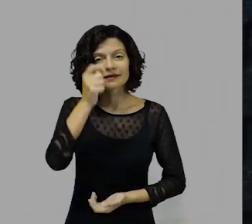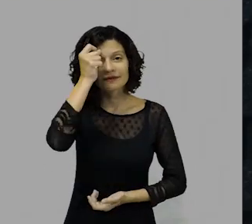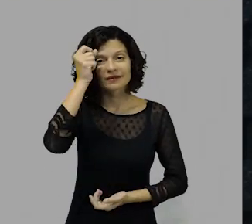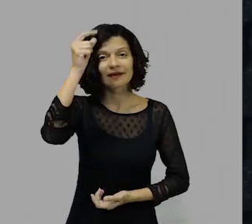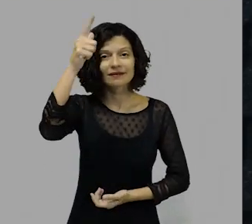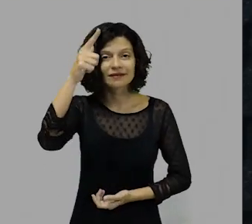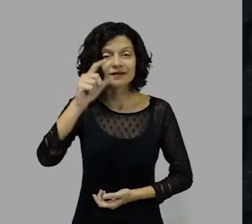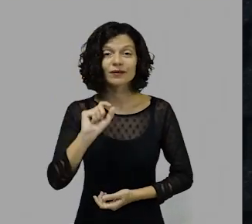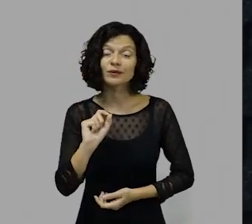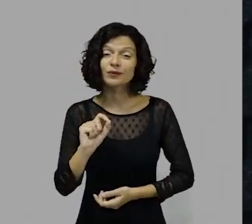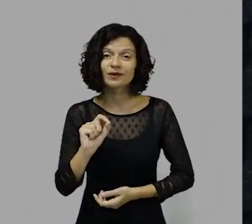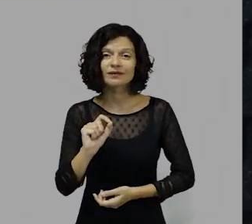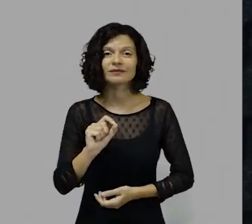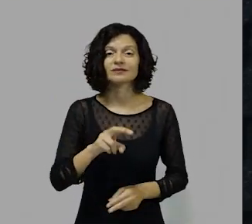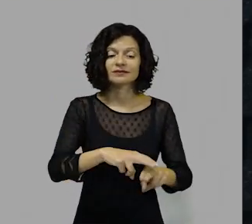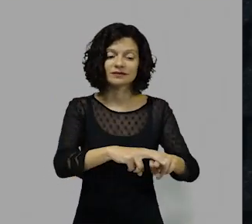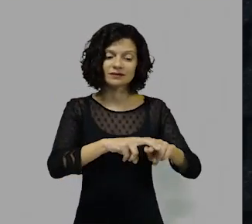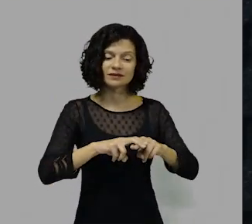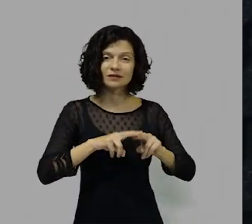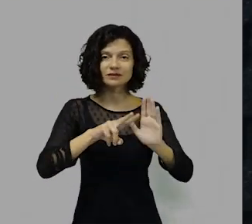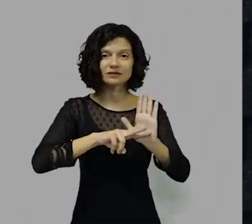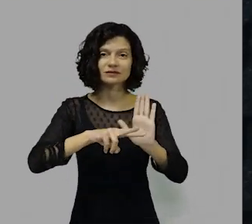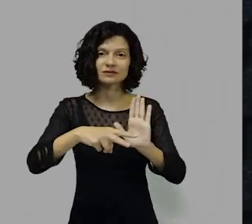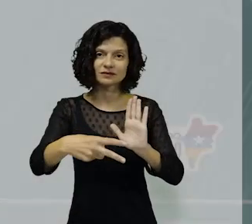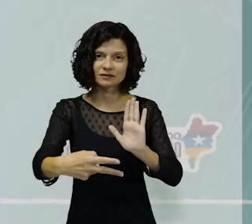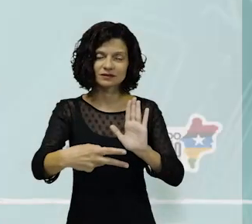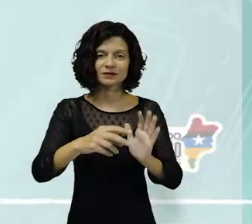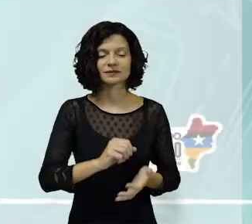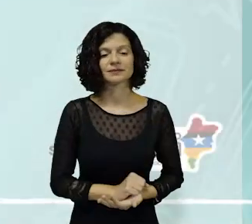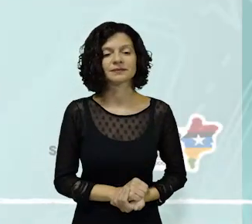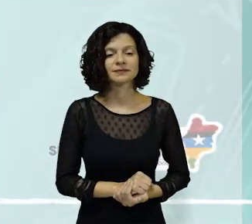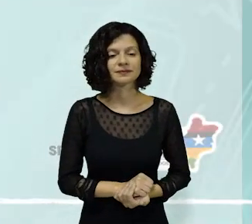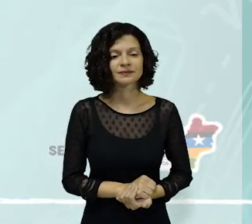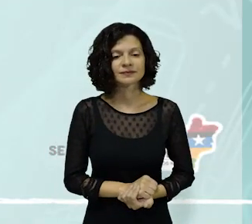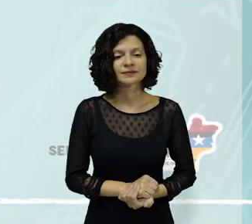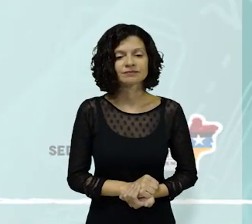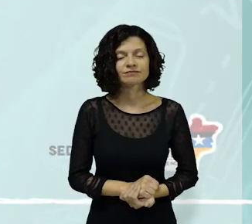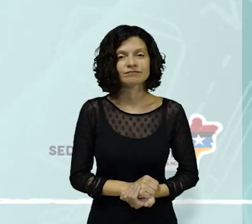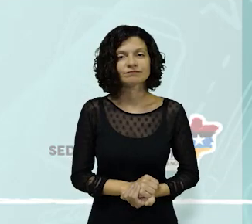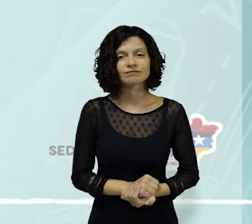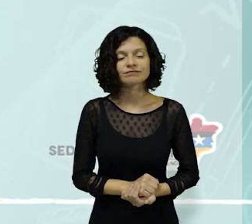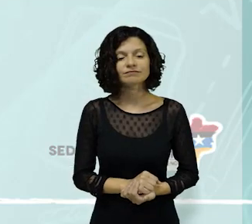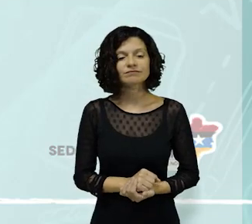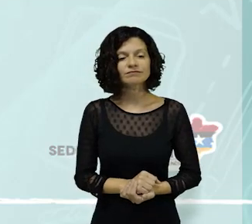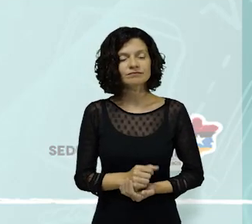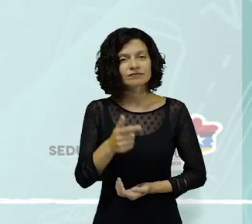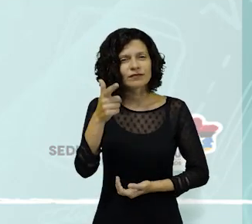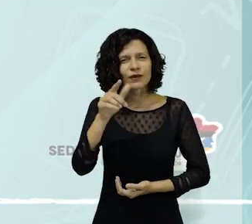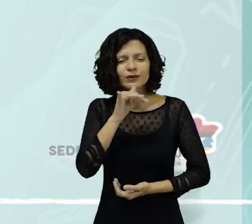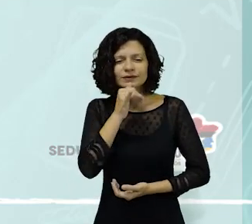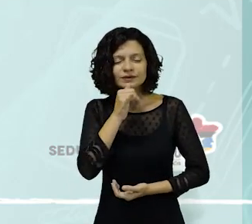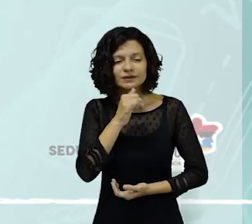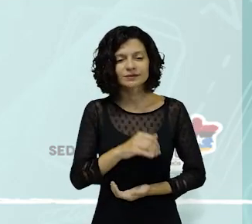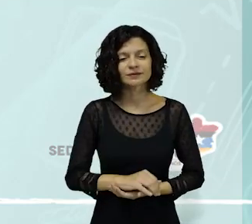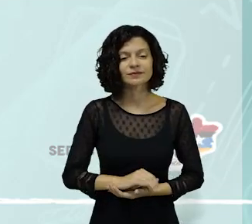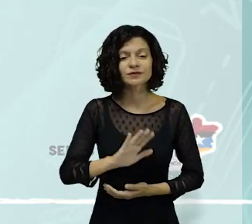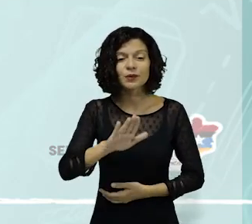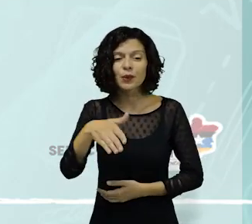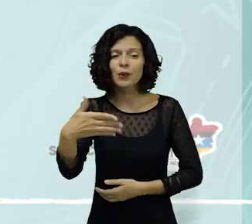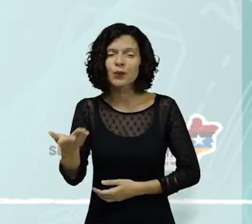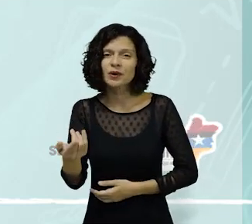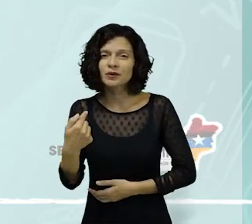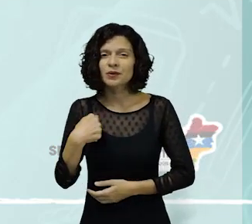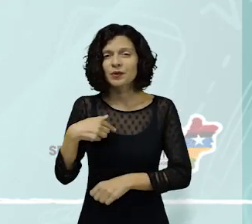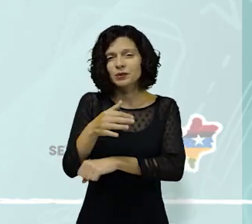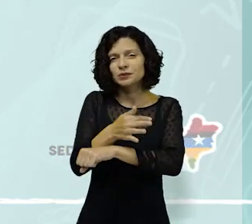causa e consequência. Uma ação gerou um resultado. When I was on holiday, I used to get up late. Quando eu estava